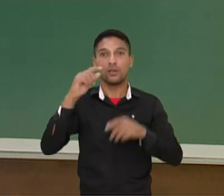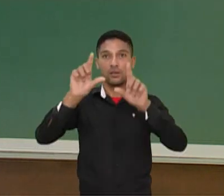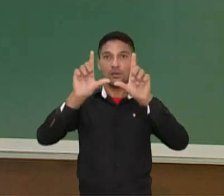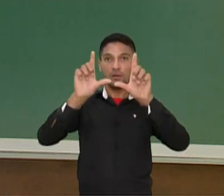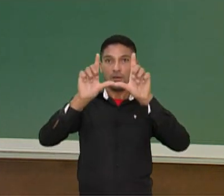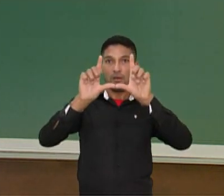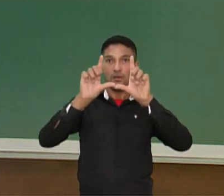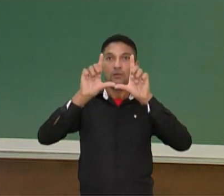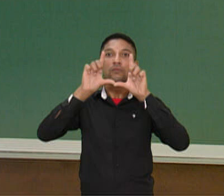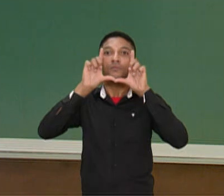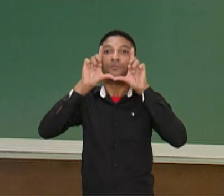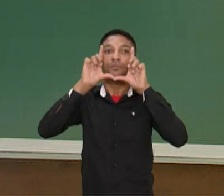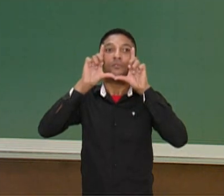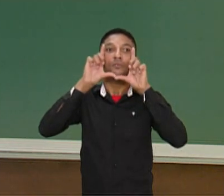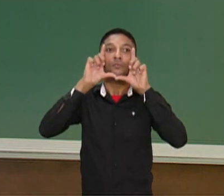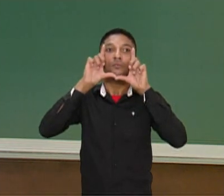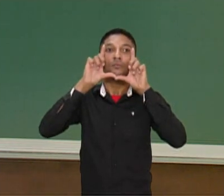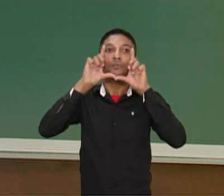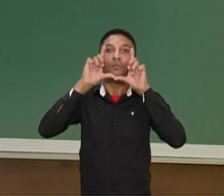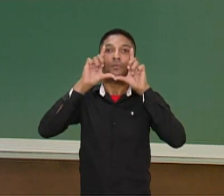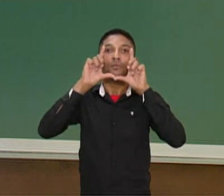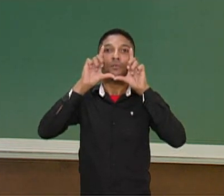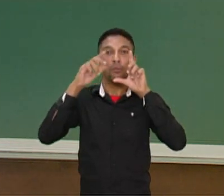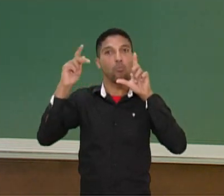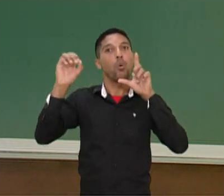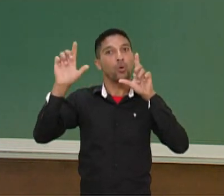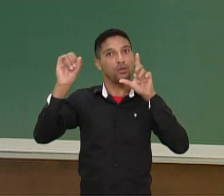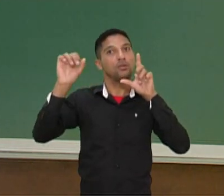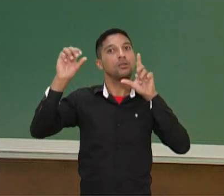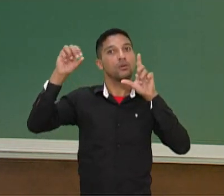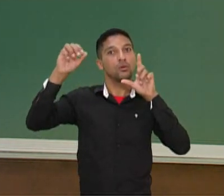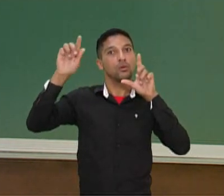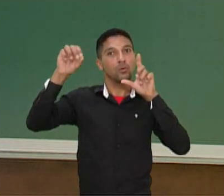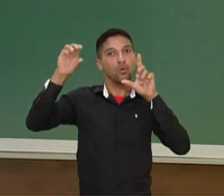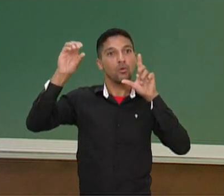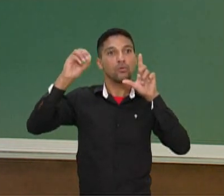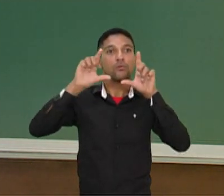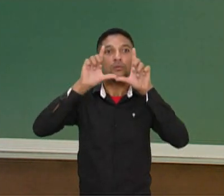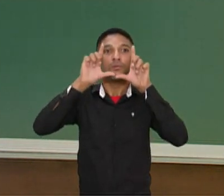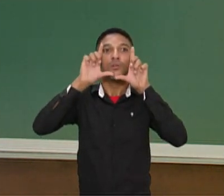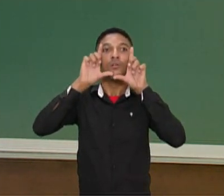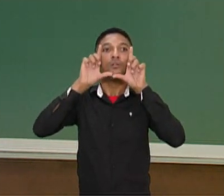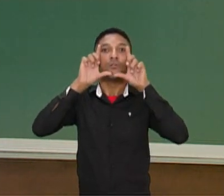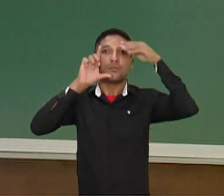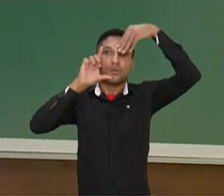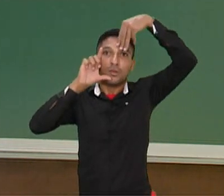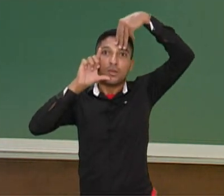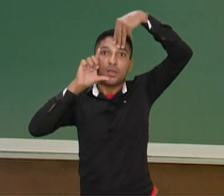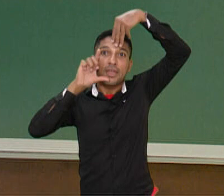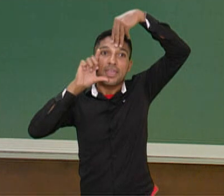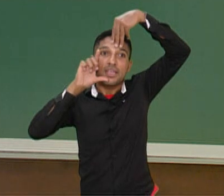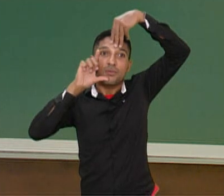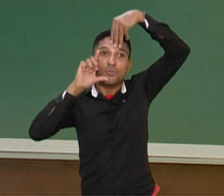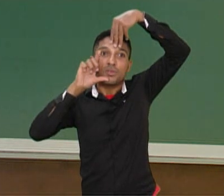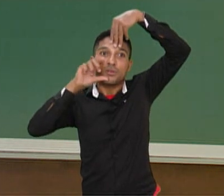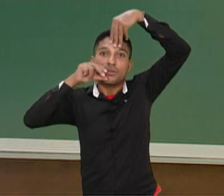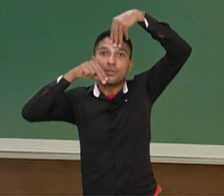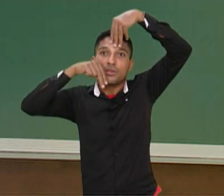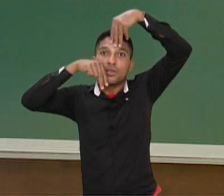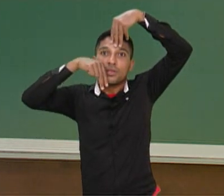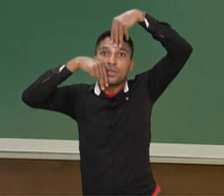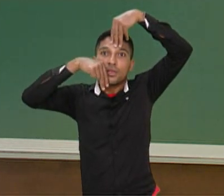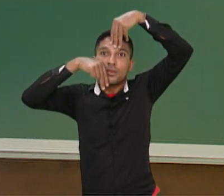fechada, plana, é polígono também, tá bom? Então, o ponto M e o ponto N. Tanto o ponto M